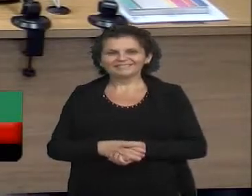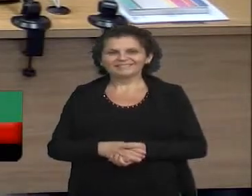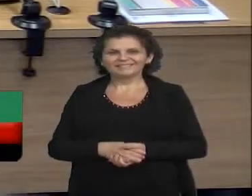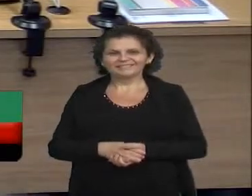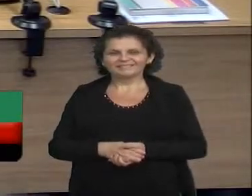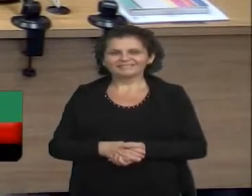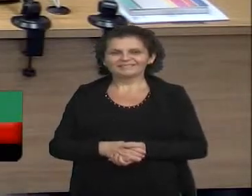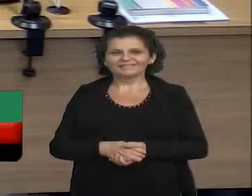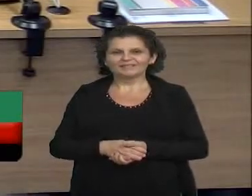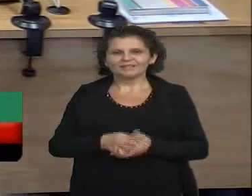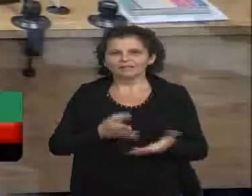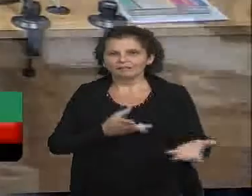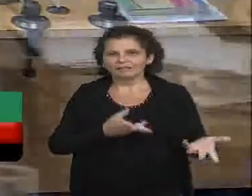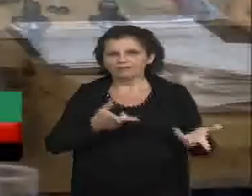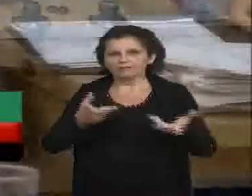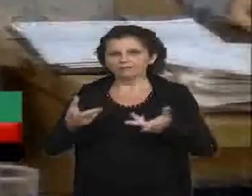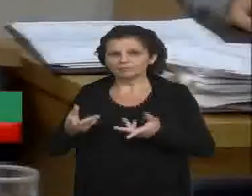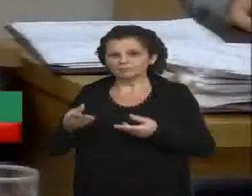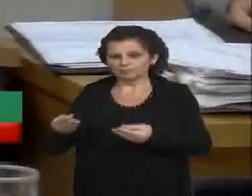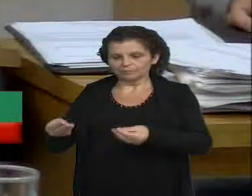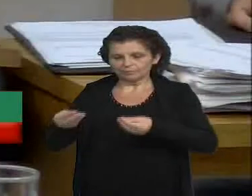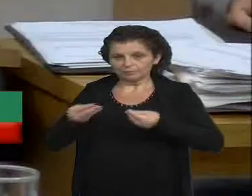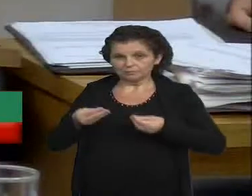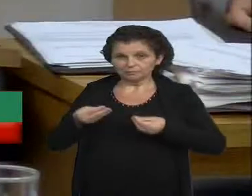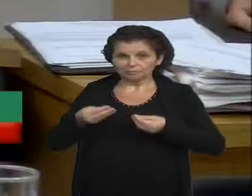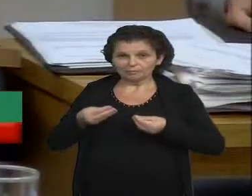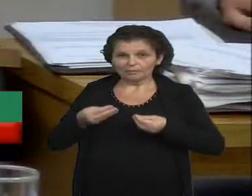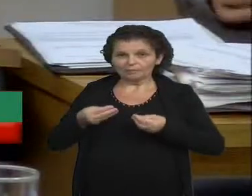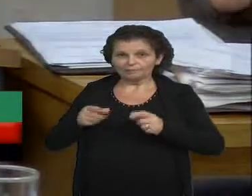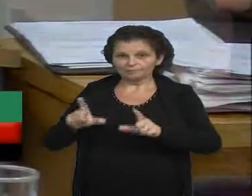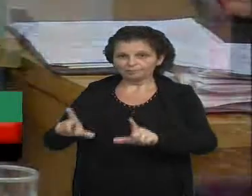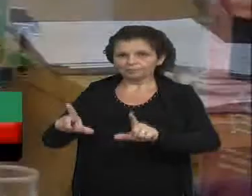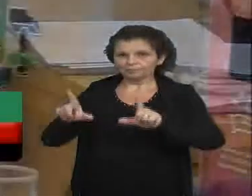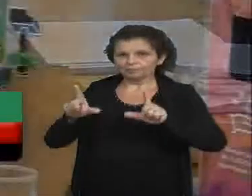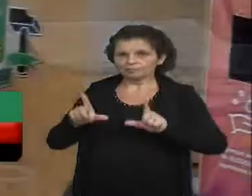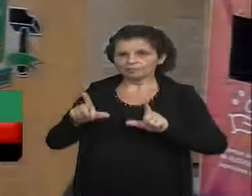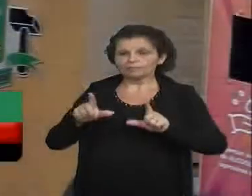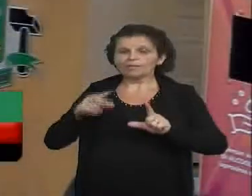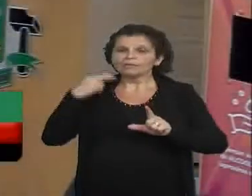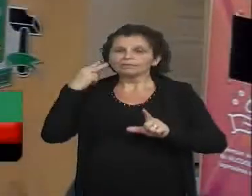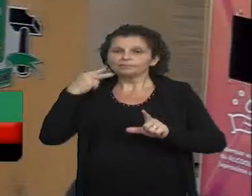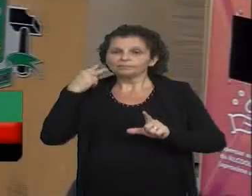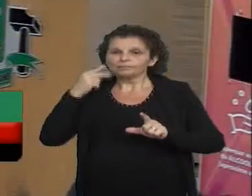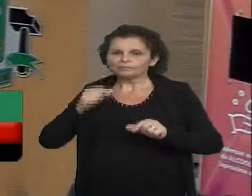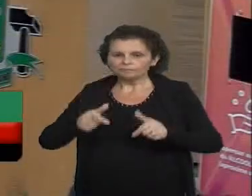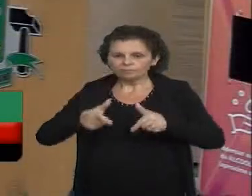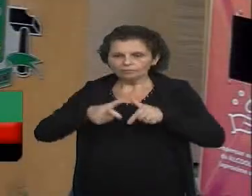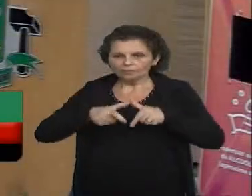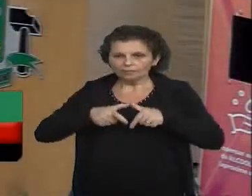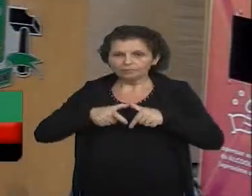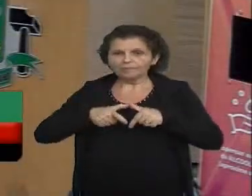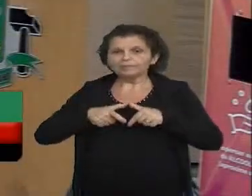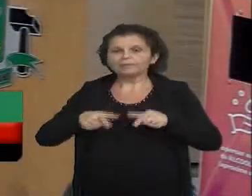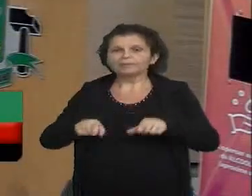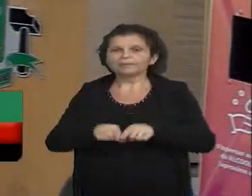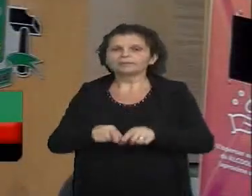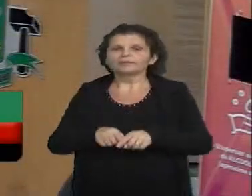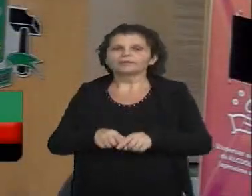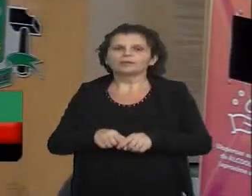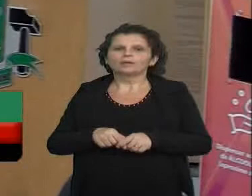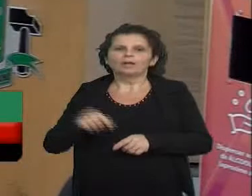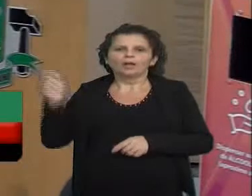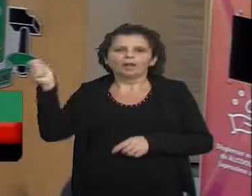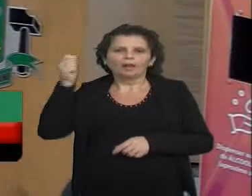Os nossos visitantes estão entregando uma imagem para os senhores vereadores e uma medalha. Eles que vieram